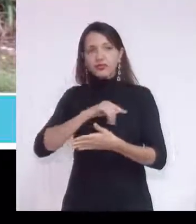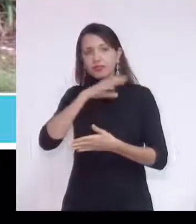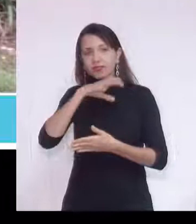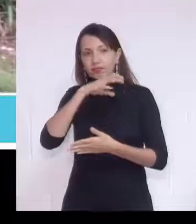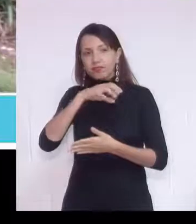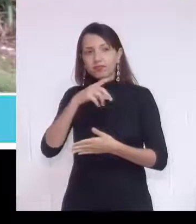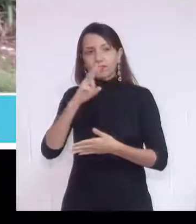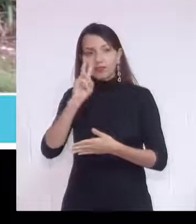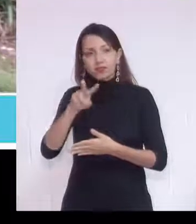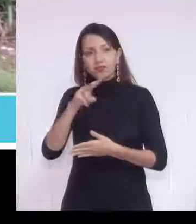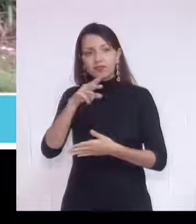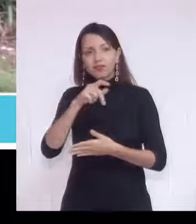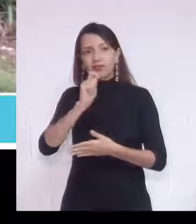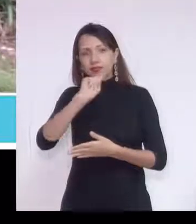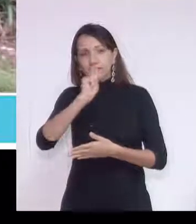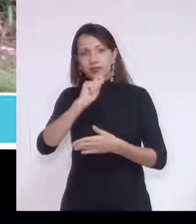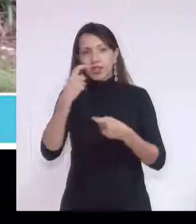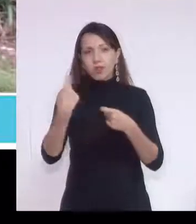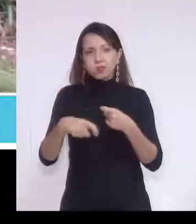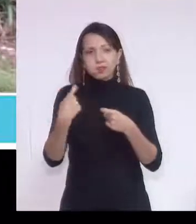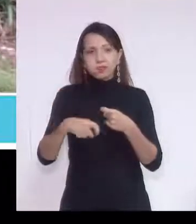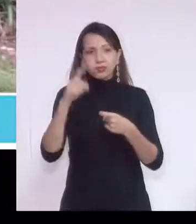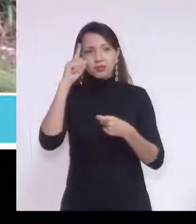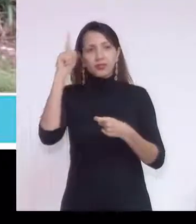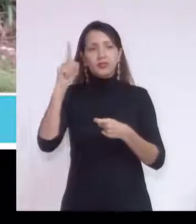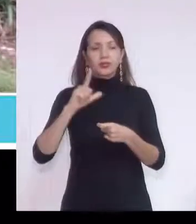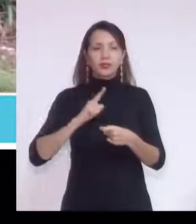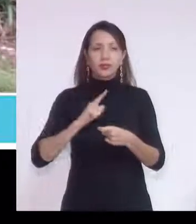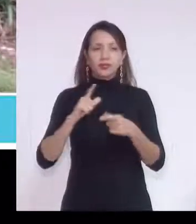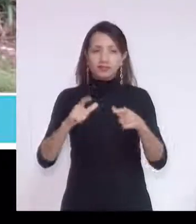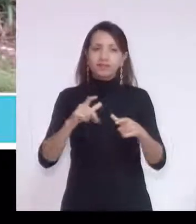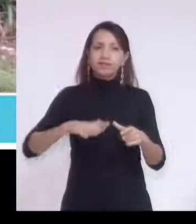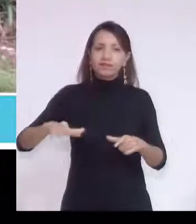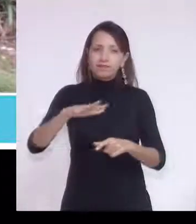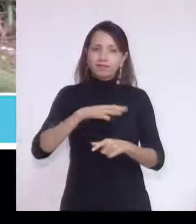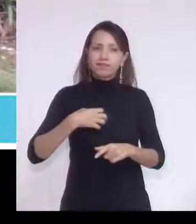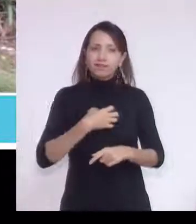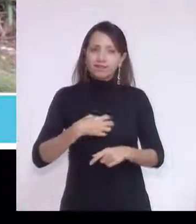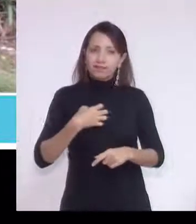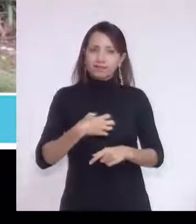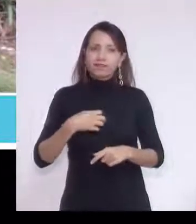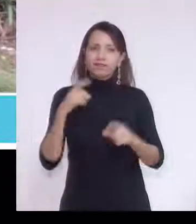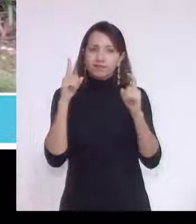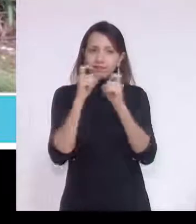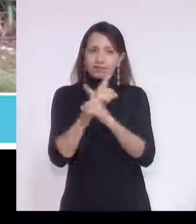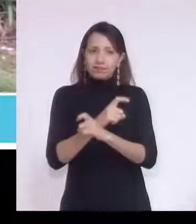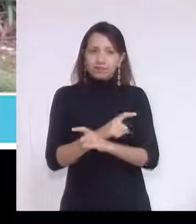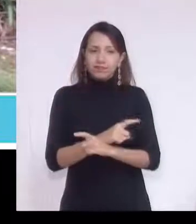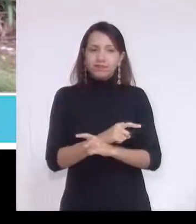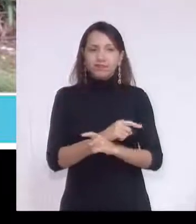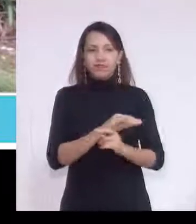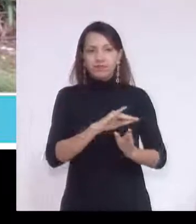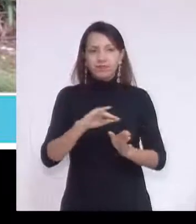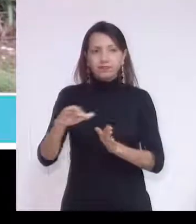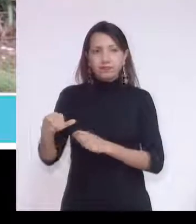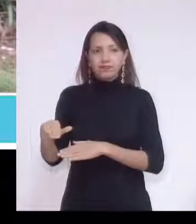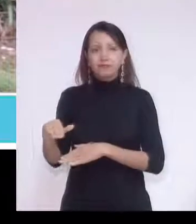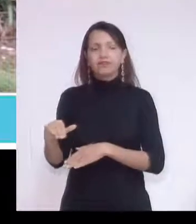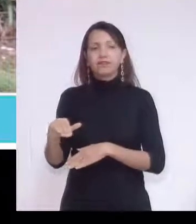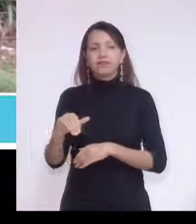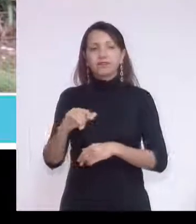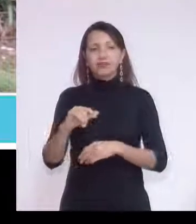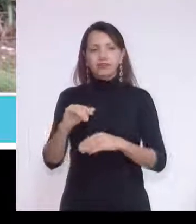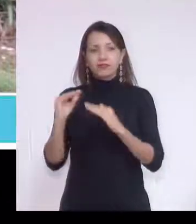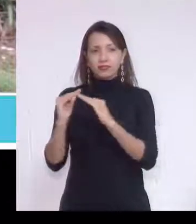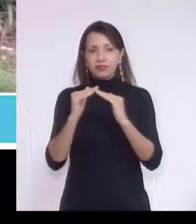jovens fazendo sexo à luz do dia. Então, isso é uma situação que é incômoda mesmo. A partir daí, alguns moradores nos